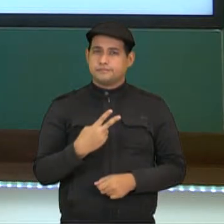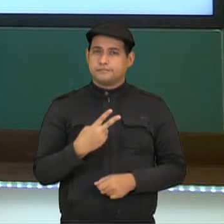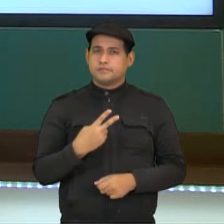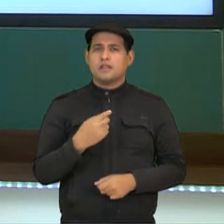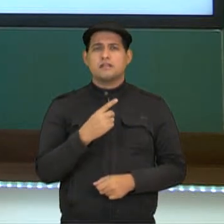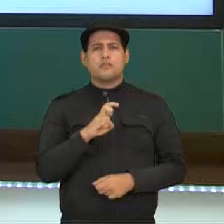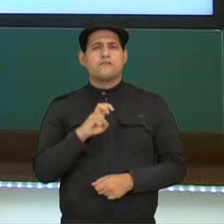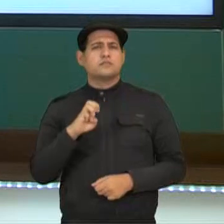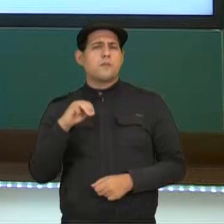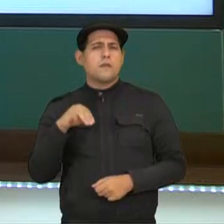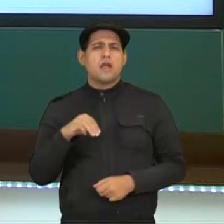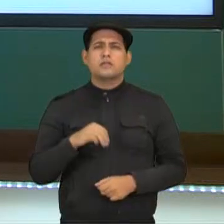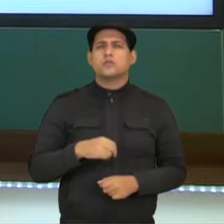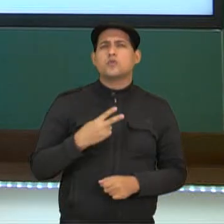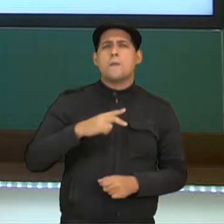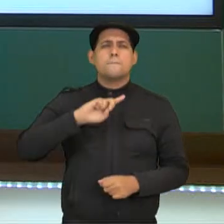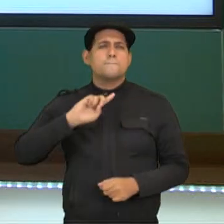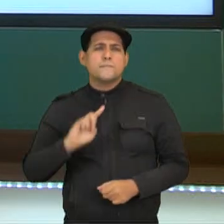metros,